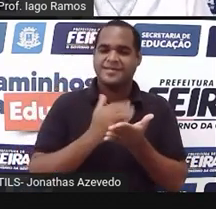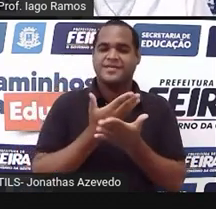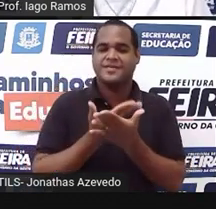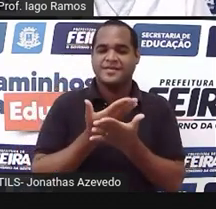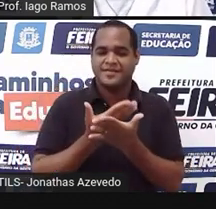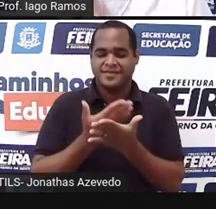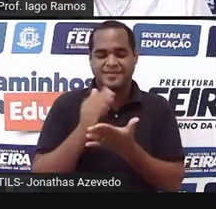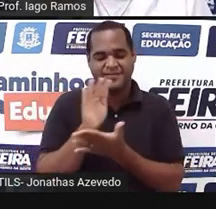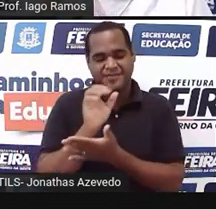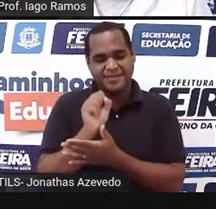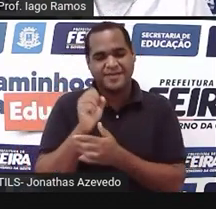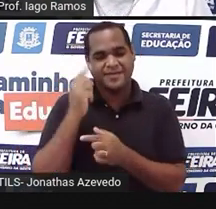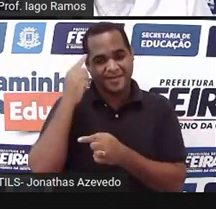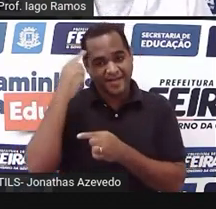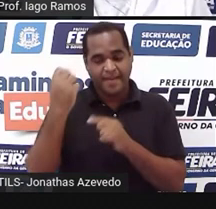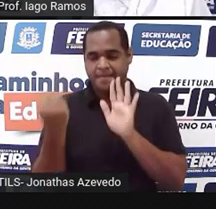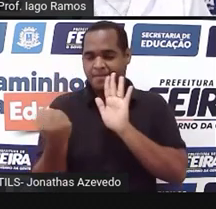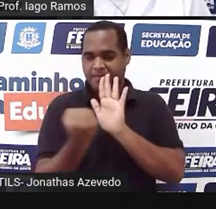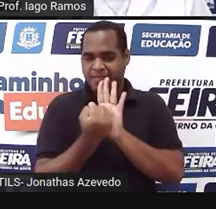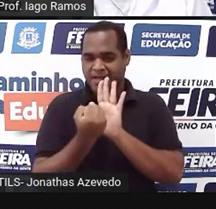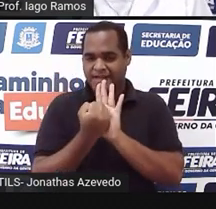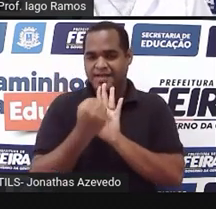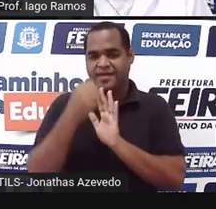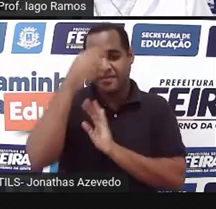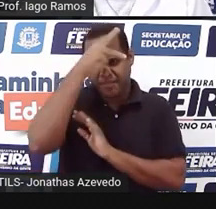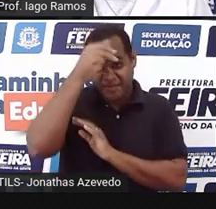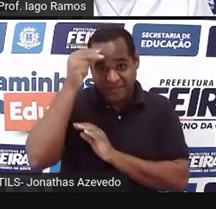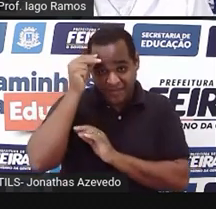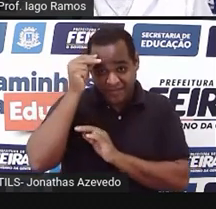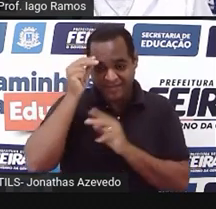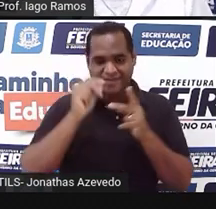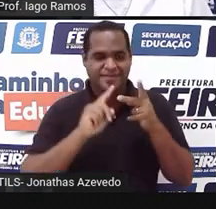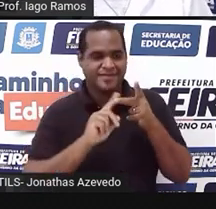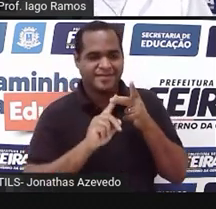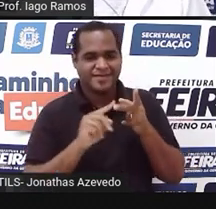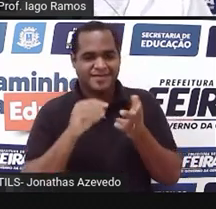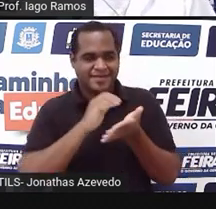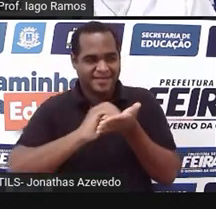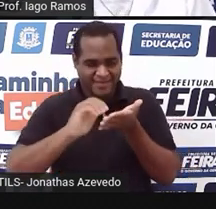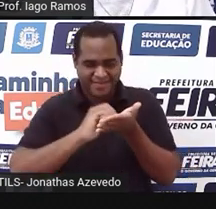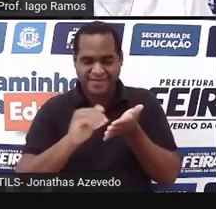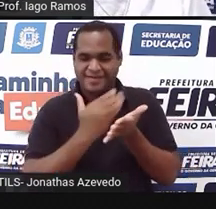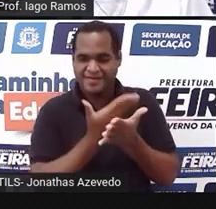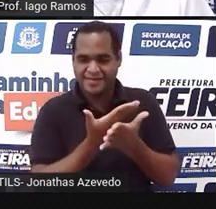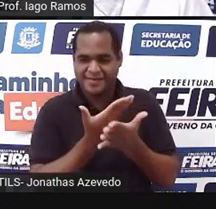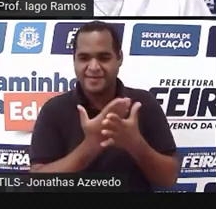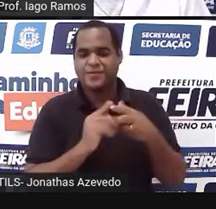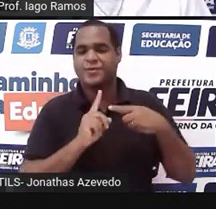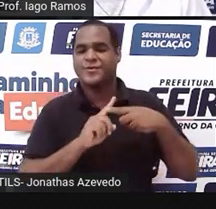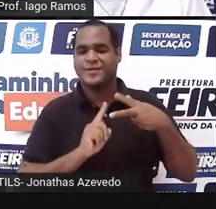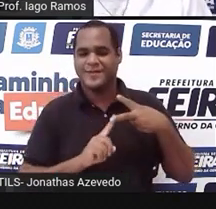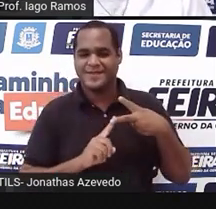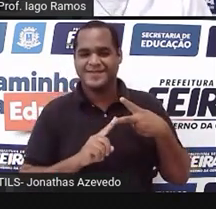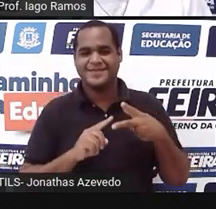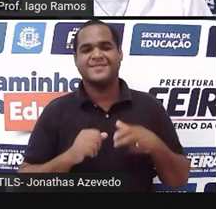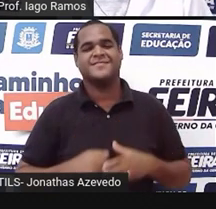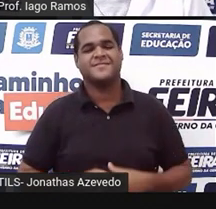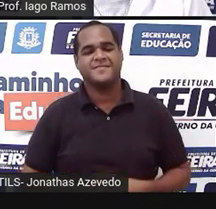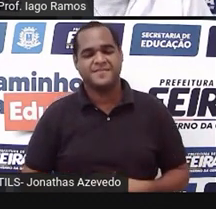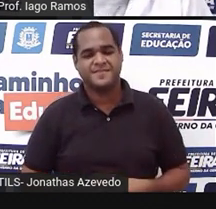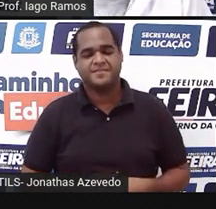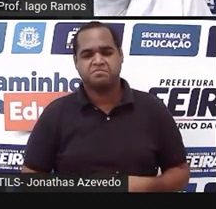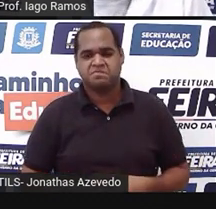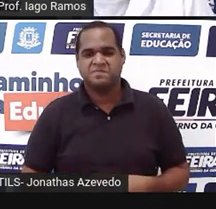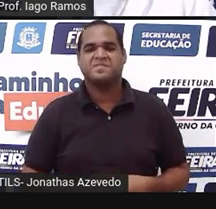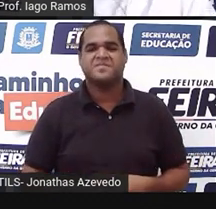tem as logomarcas da própria secretaria de educação e também da Prefeitura Municipal de Feira de